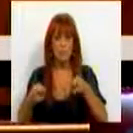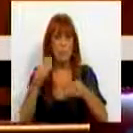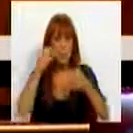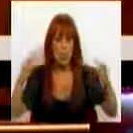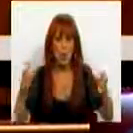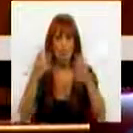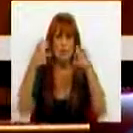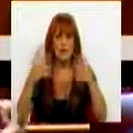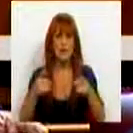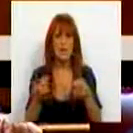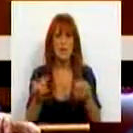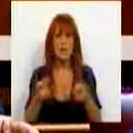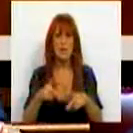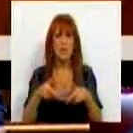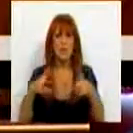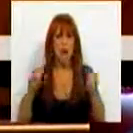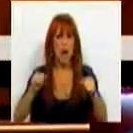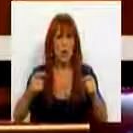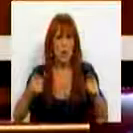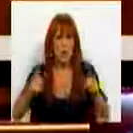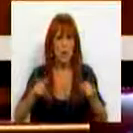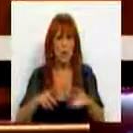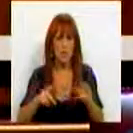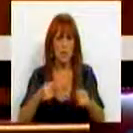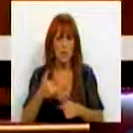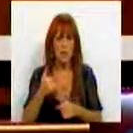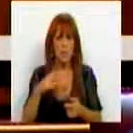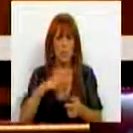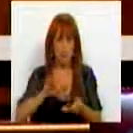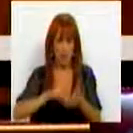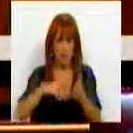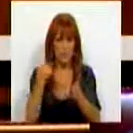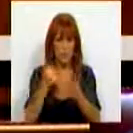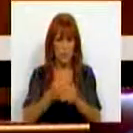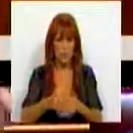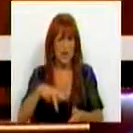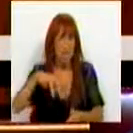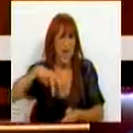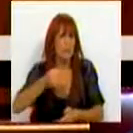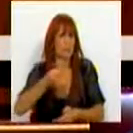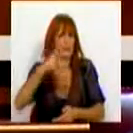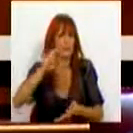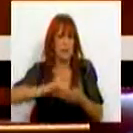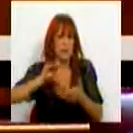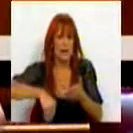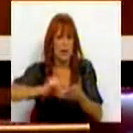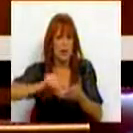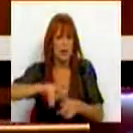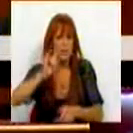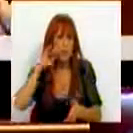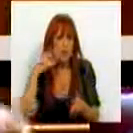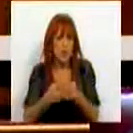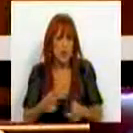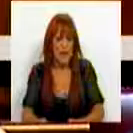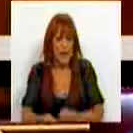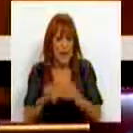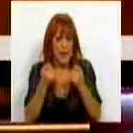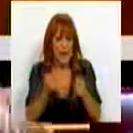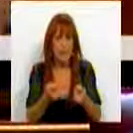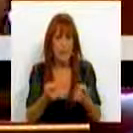conflitos não surge desses acordos. Portugal está vinculado por N tratados de proteção de